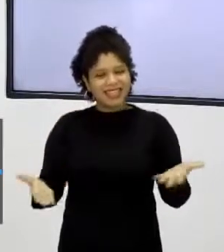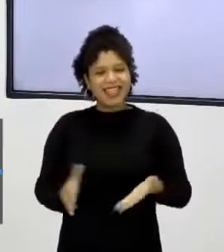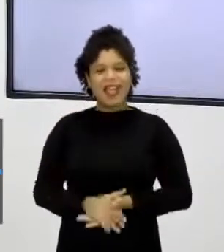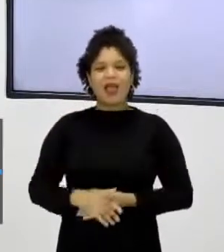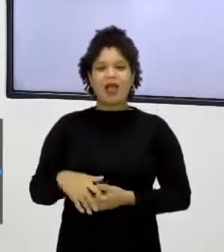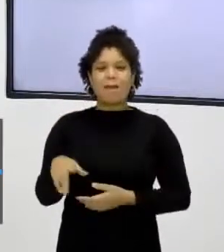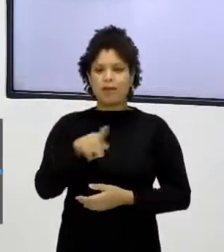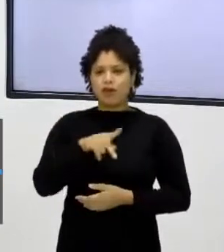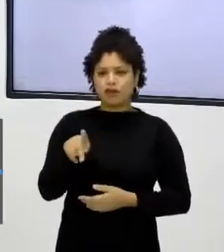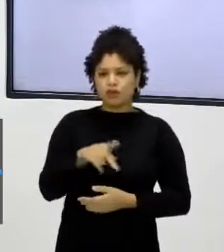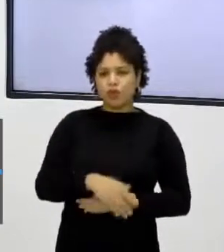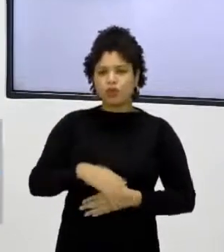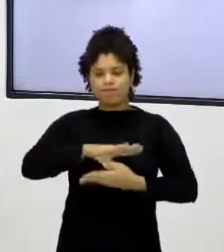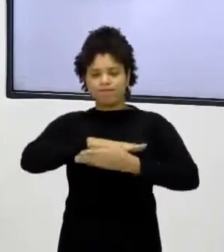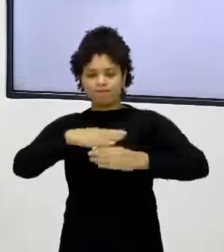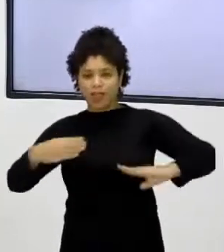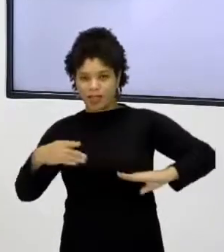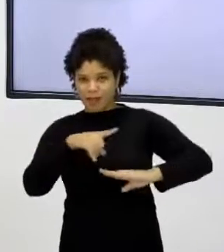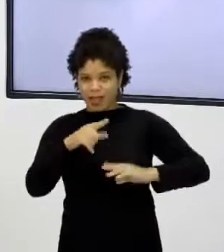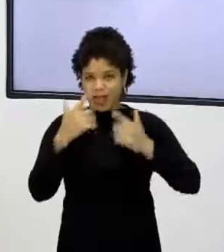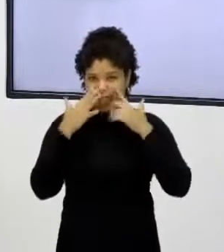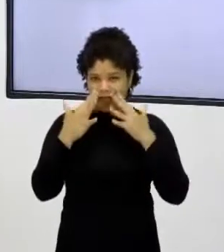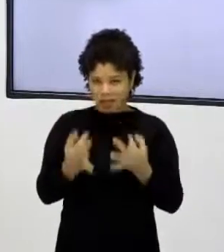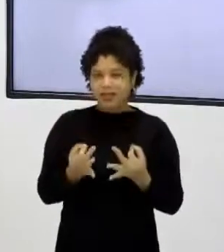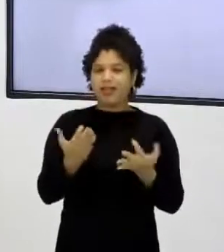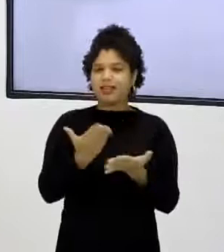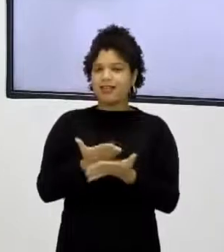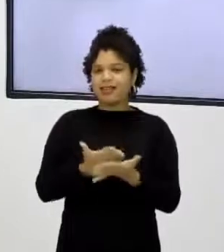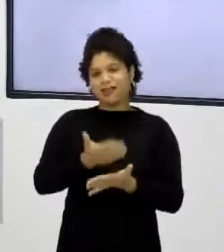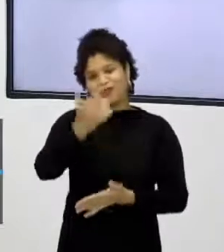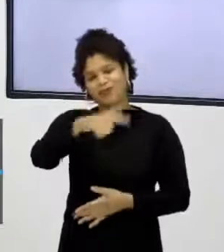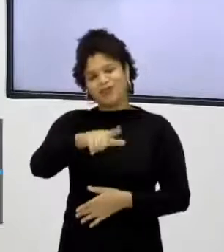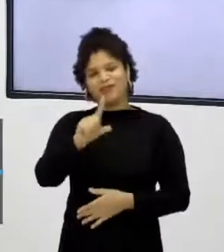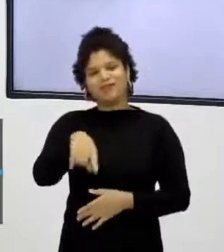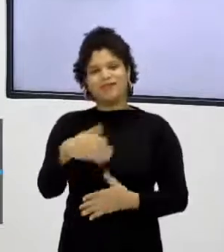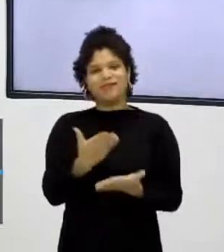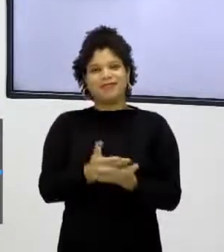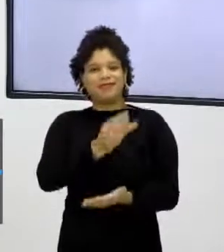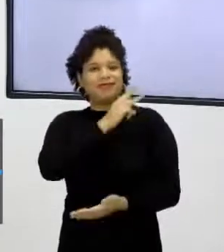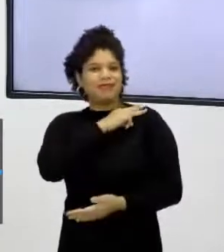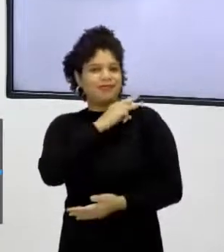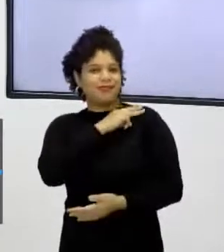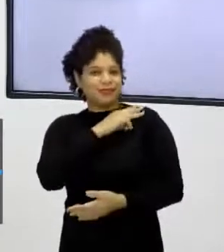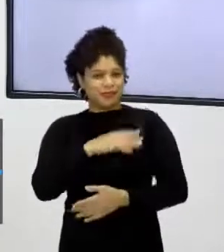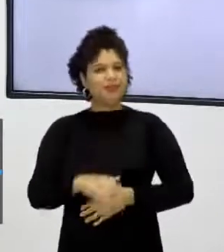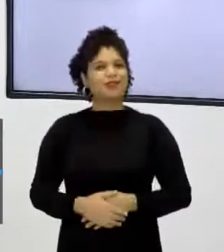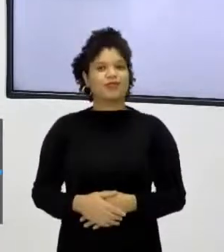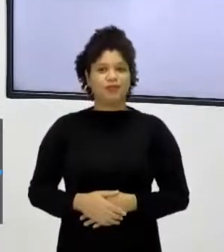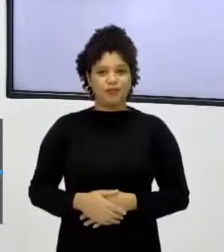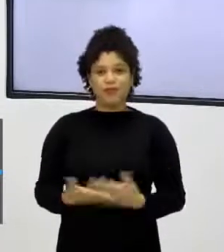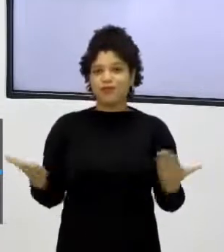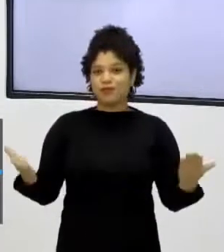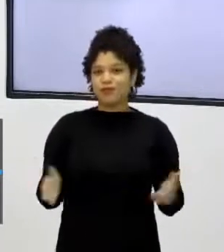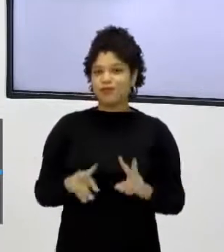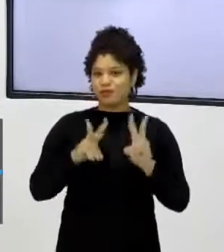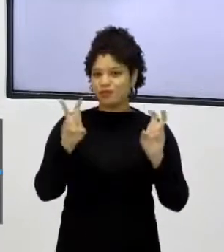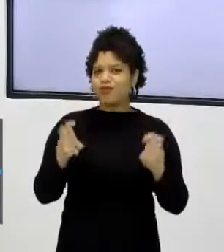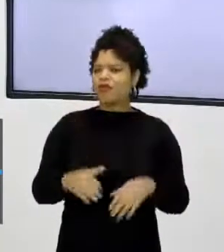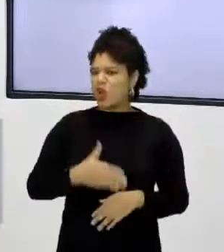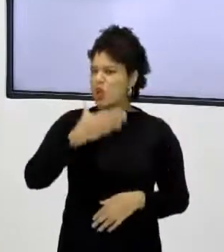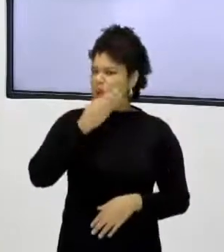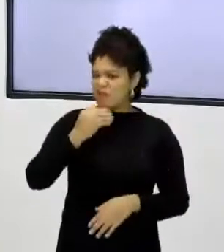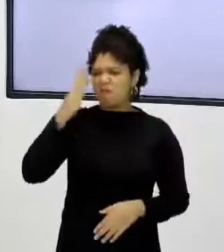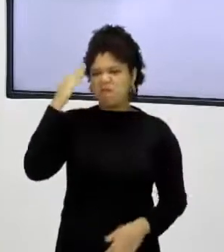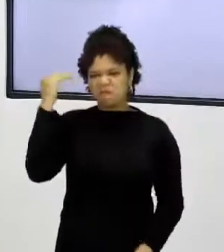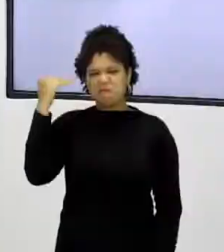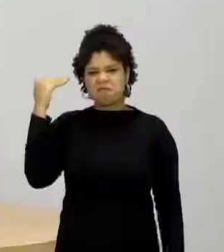professores, biólogas em plantão aí com a gente aí. Mais uma aula da terceira série do ensino médio. Hoje vamos falar do cara, né? Ele é o cara.